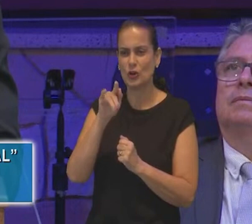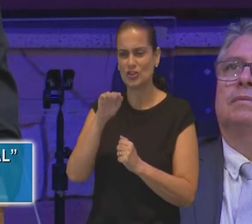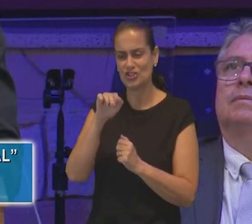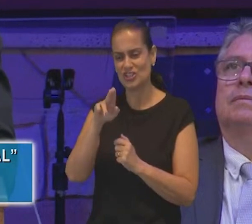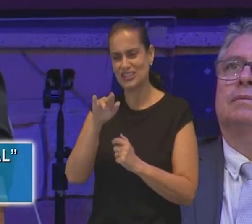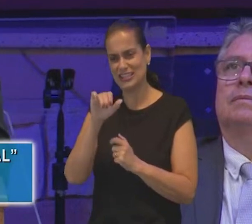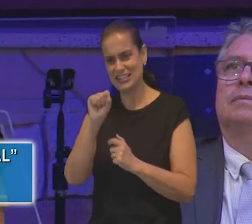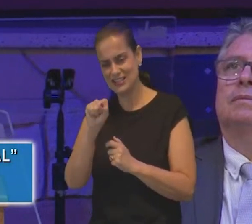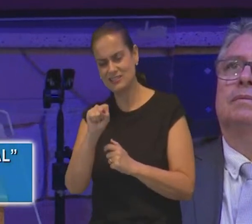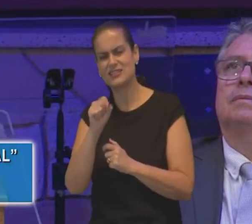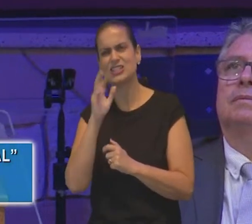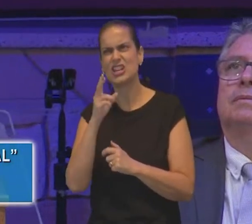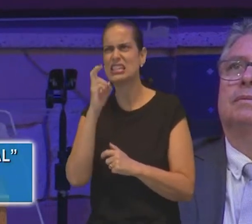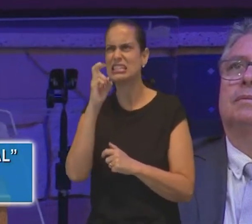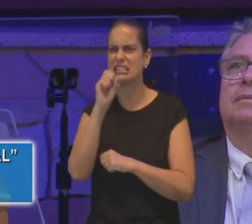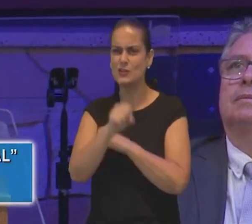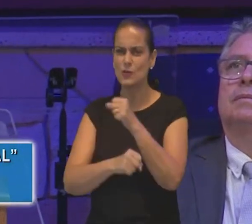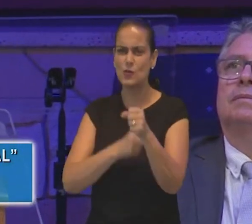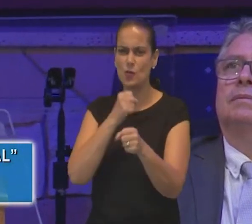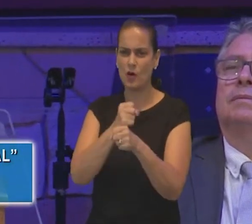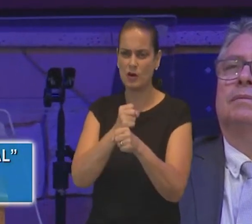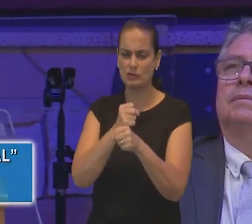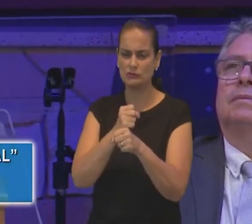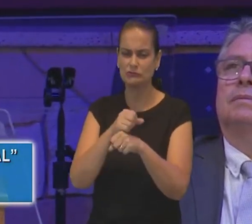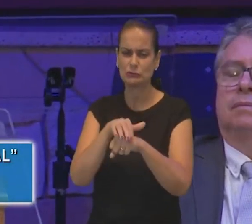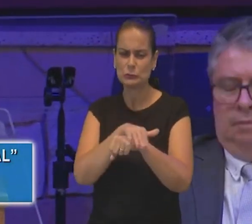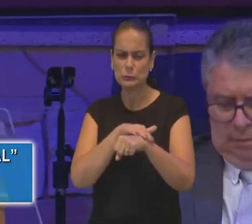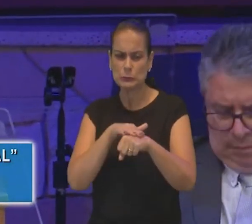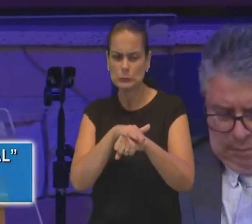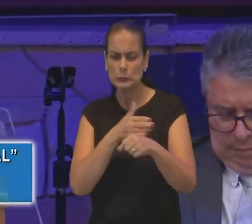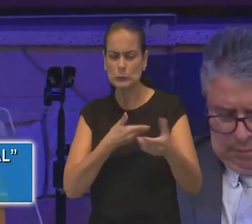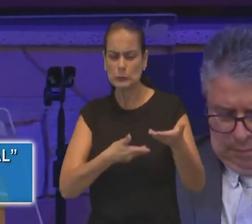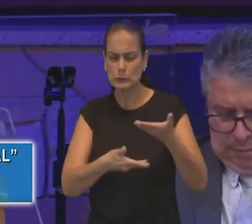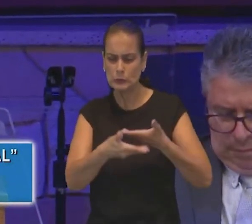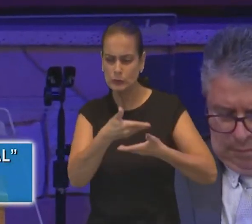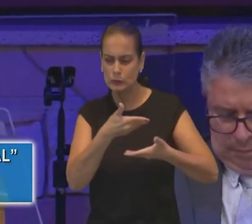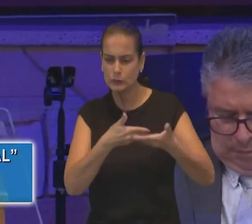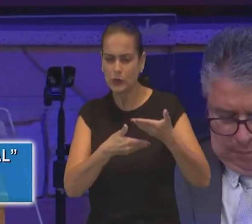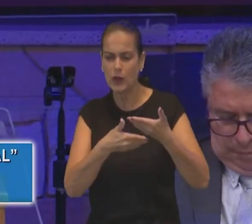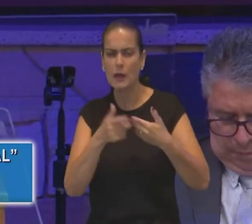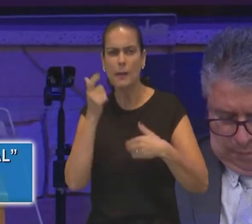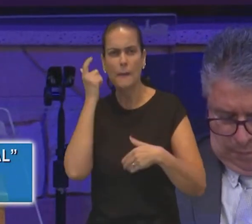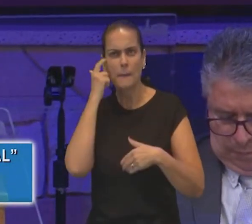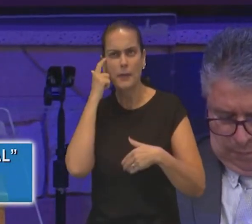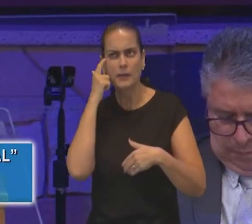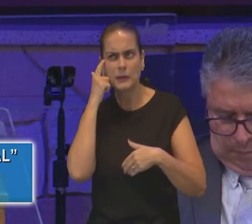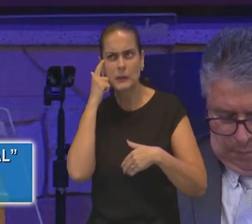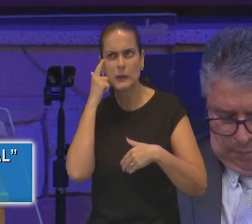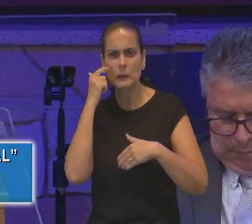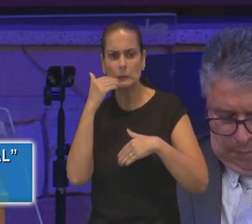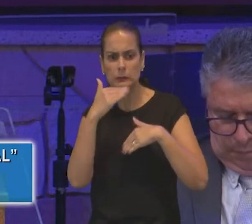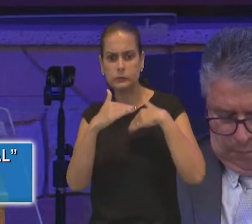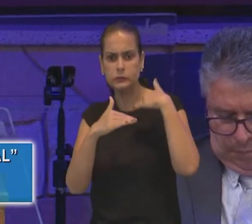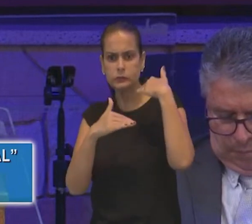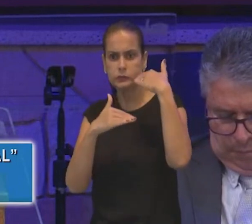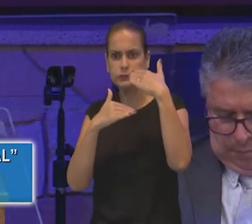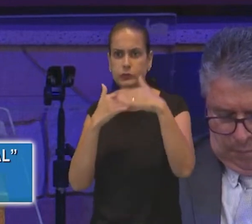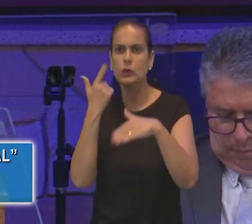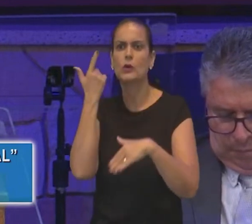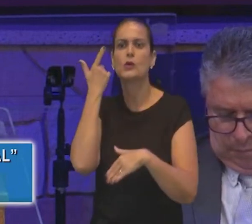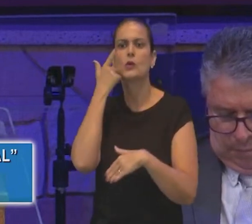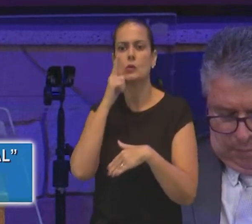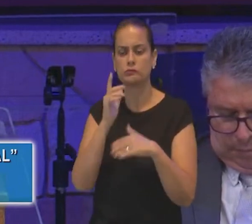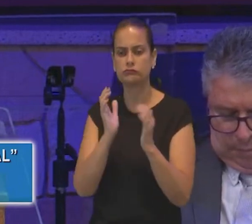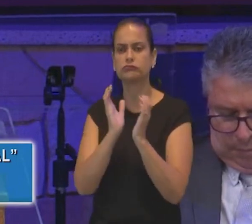Memorial, já fazem 5 anos que a gente tenta colocar esse negócio para frente.